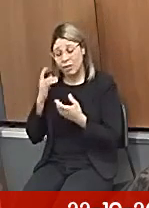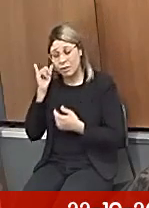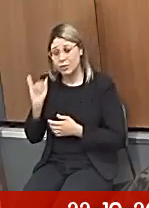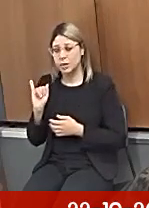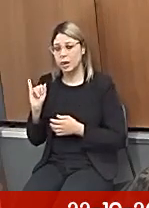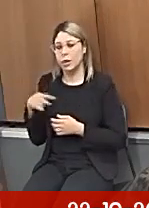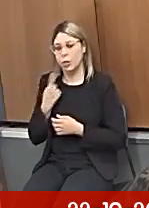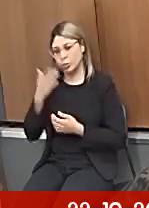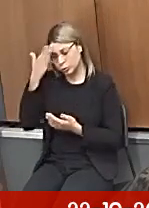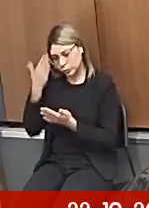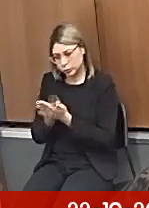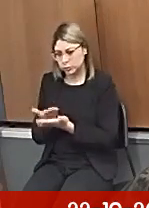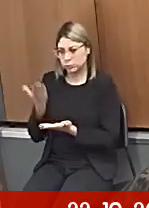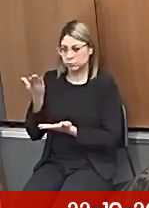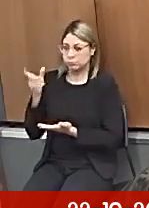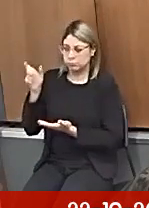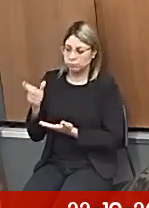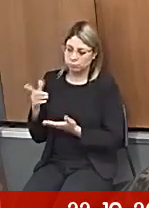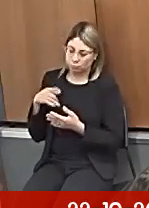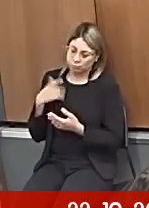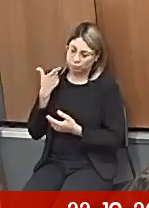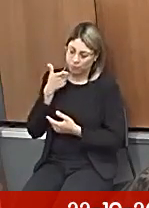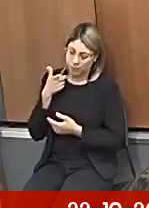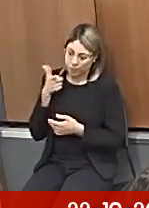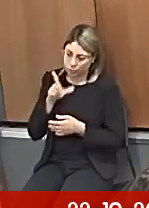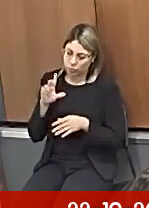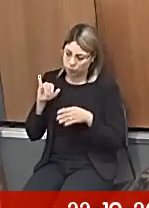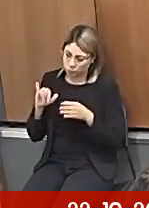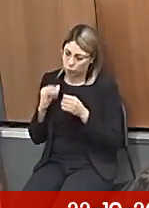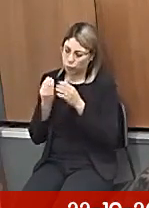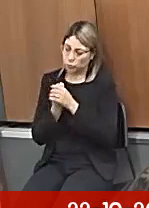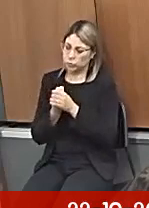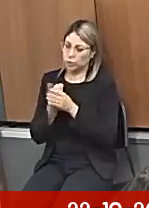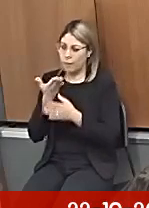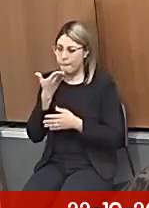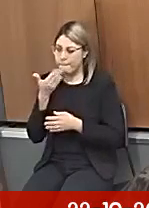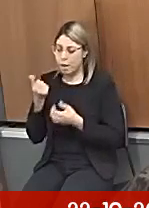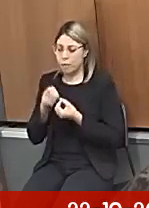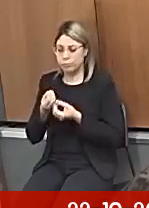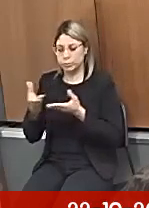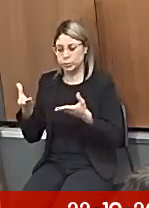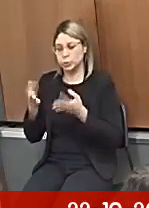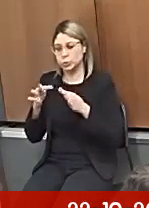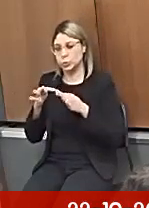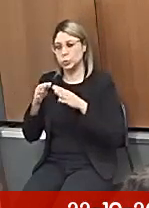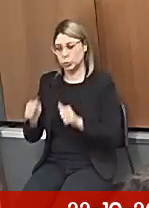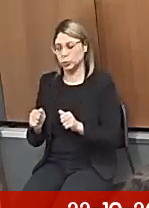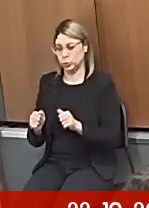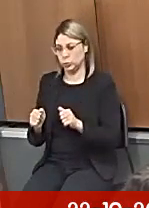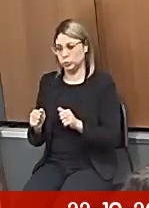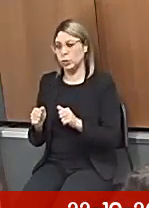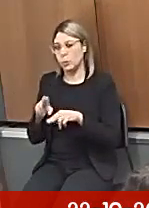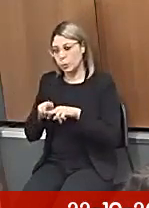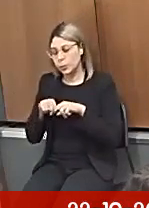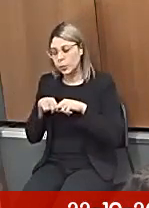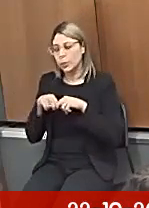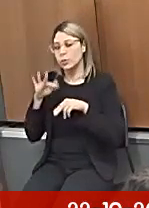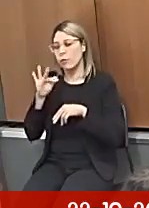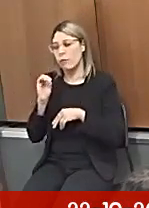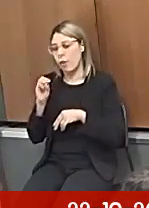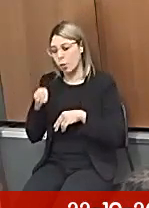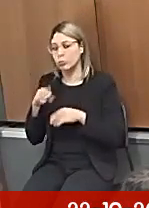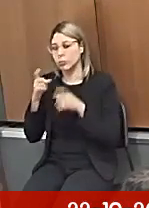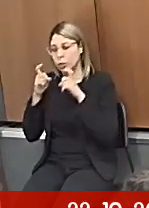é um voto de confiança que a gente dá para que essa inclusão ela ocorra de uma forma mais benéfica para todos os atores. Por isso que o fórum é democrático, não é um